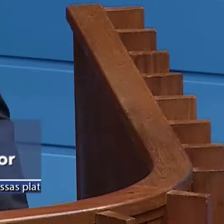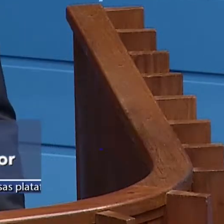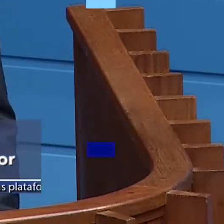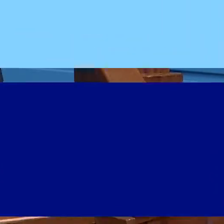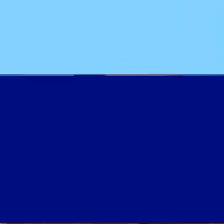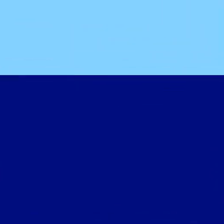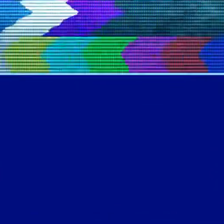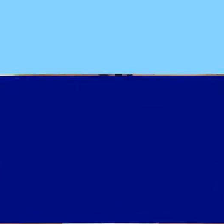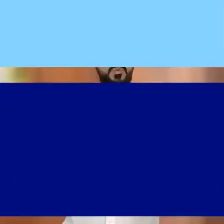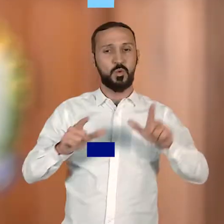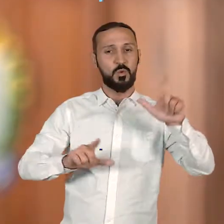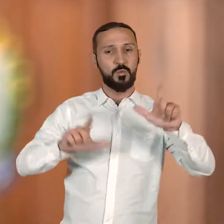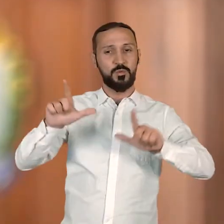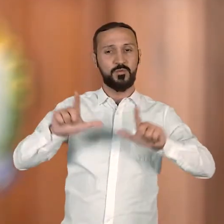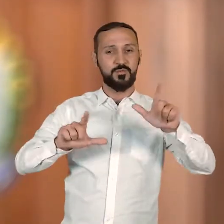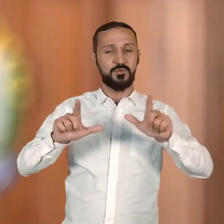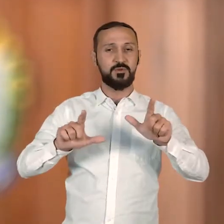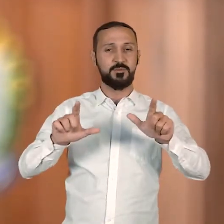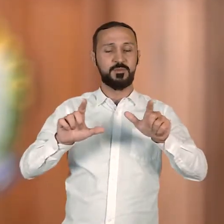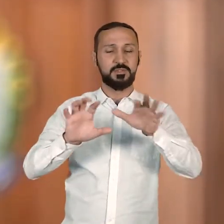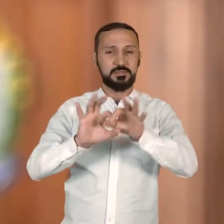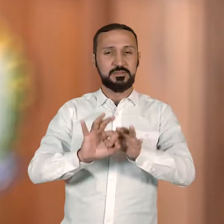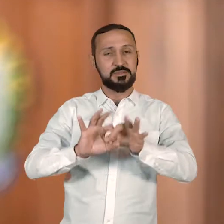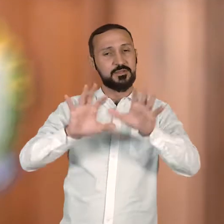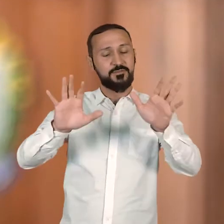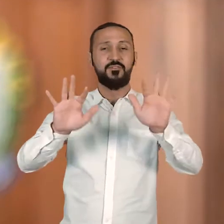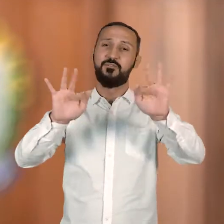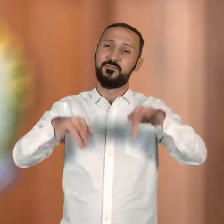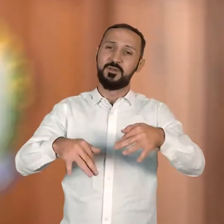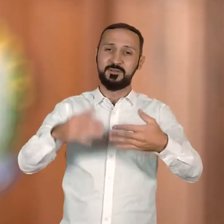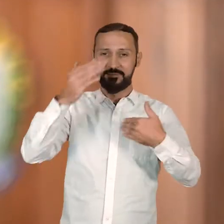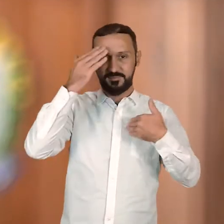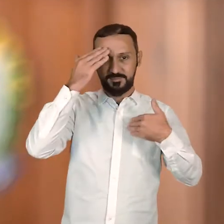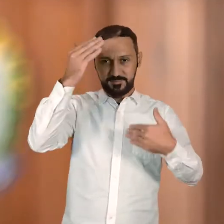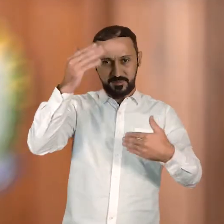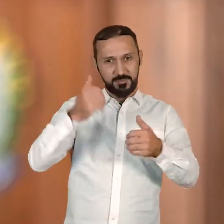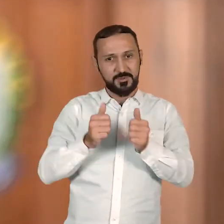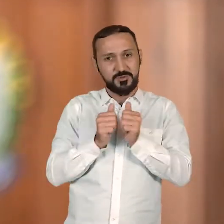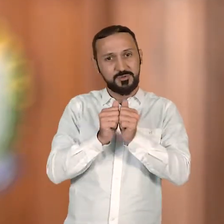este programa. O programa TV Aberta fica por aqui.